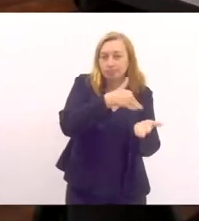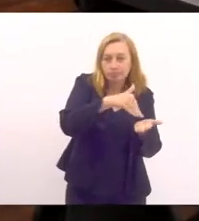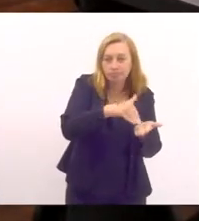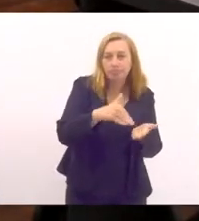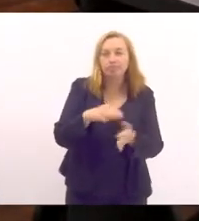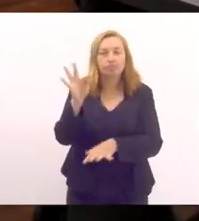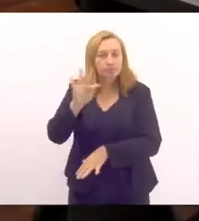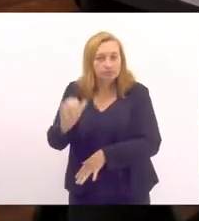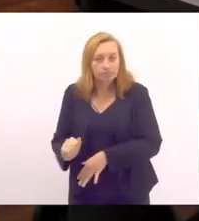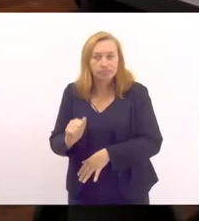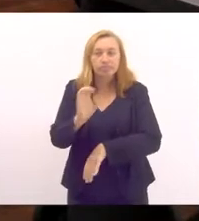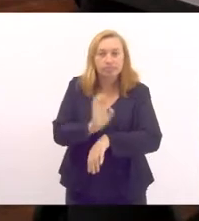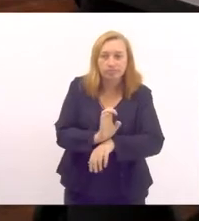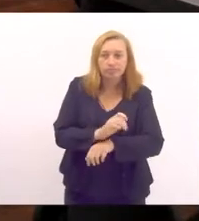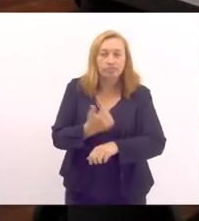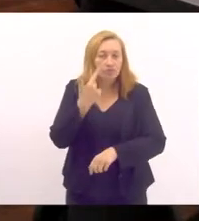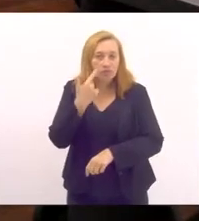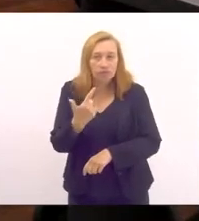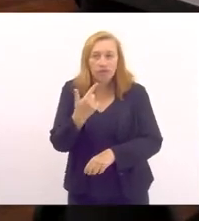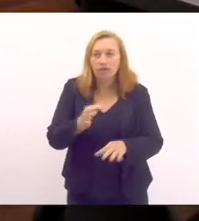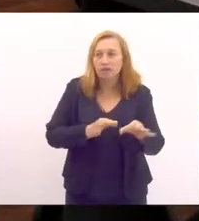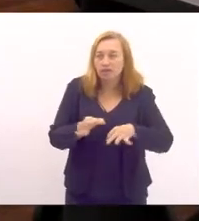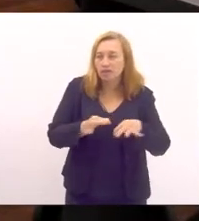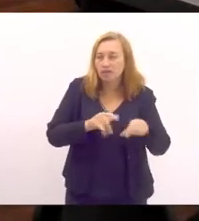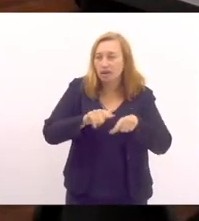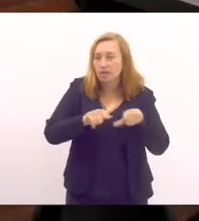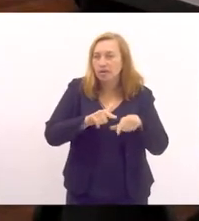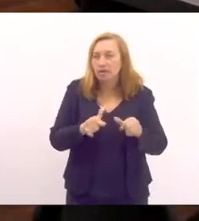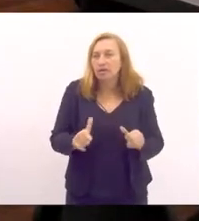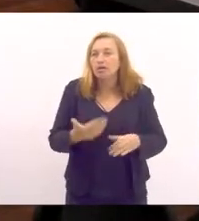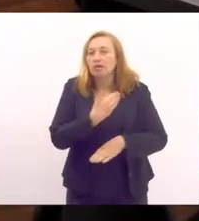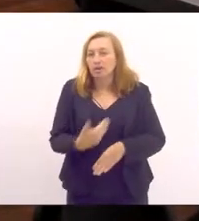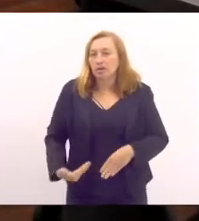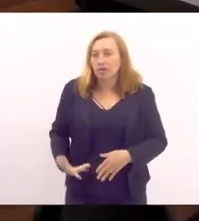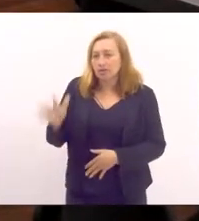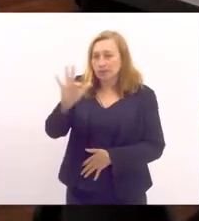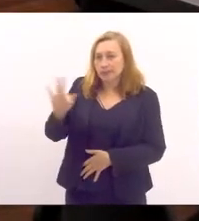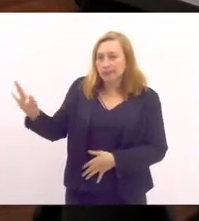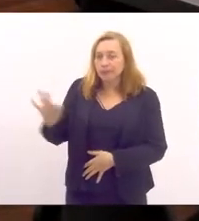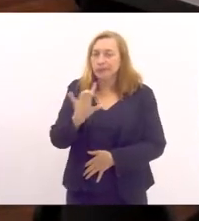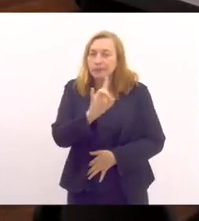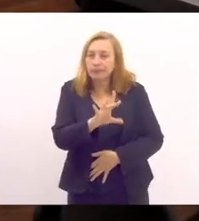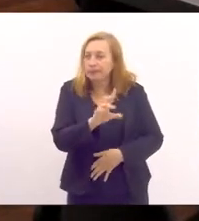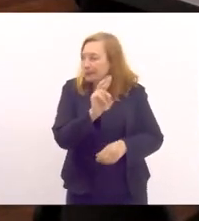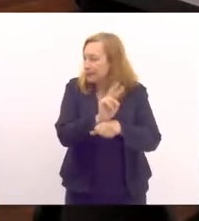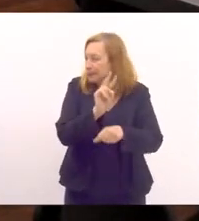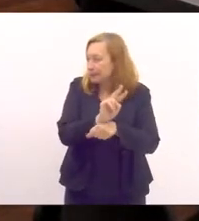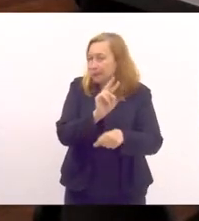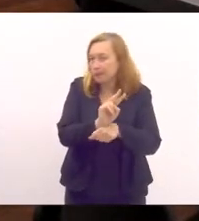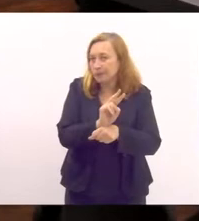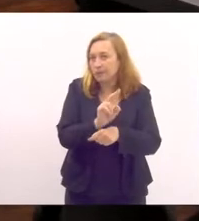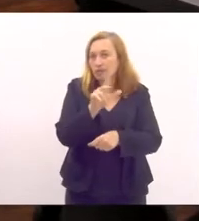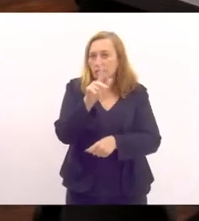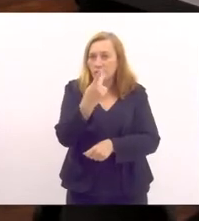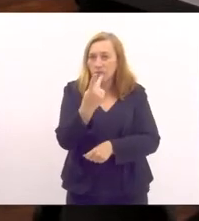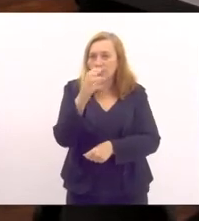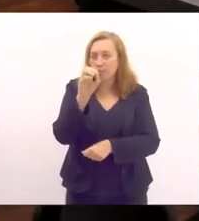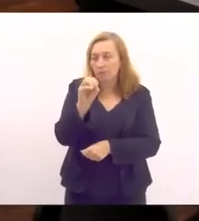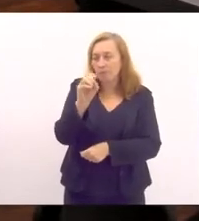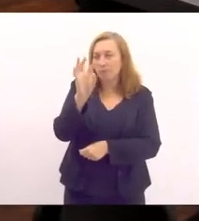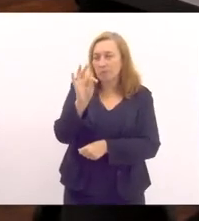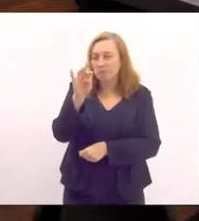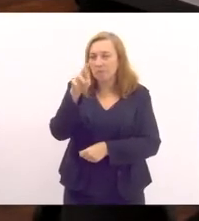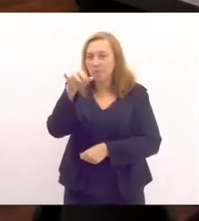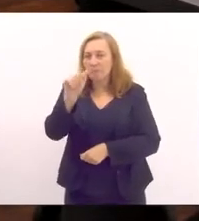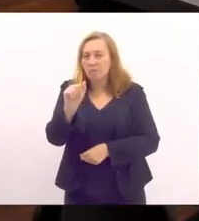Estado, e vamos supor que a gente trabalhe como o governo federal, só fazendo monitoramento da hotelaria. Tantos